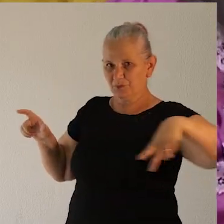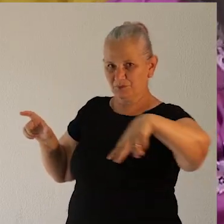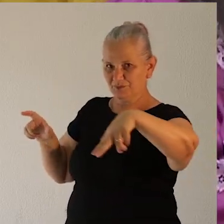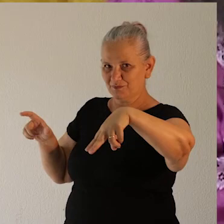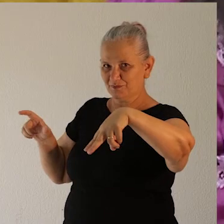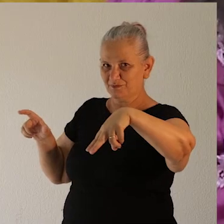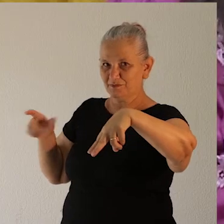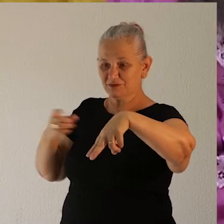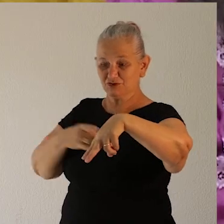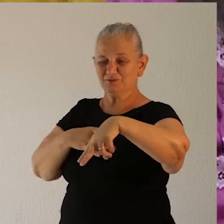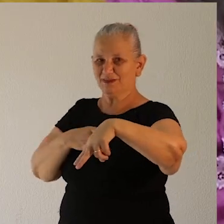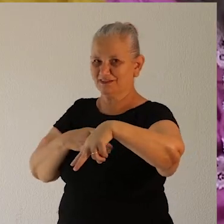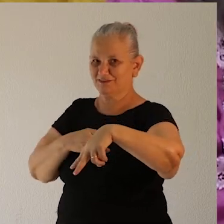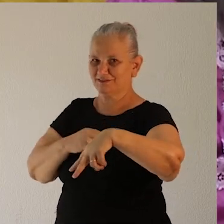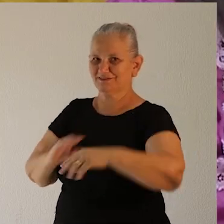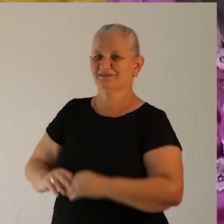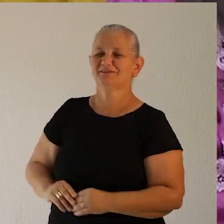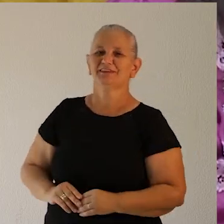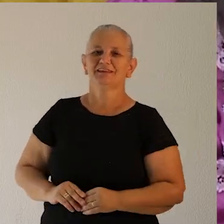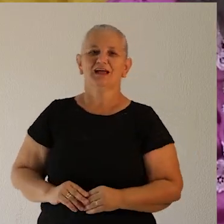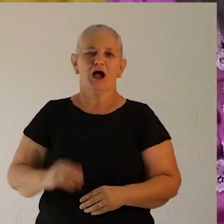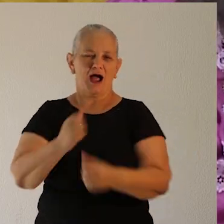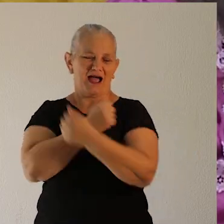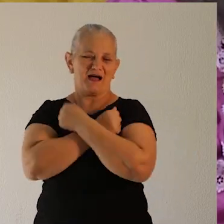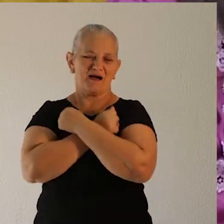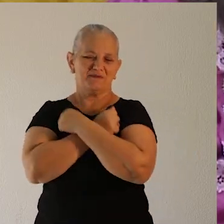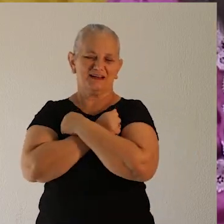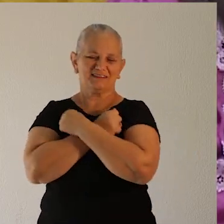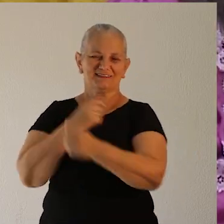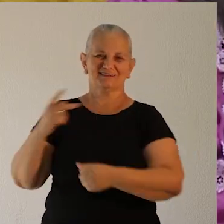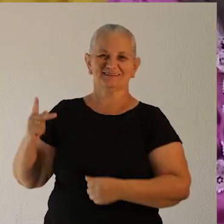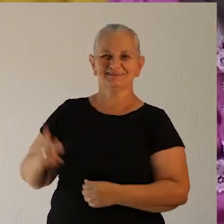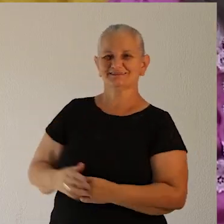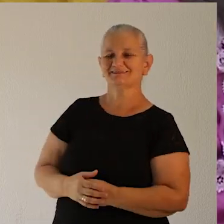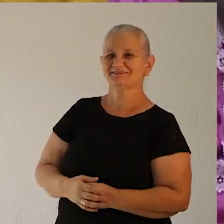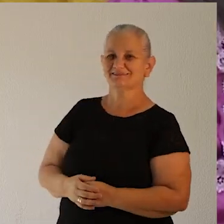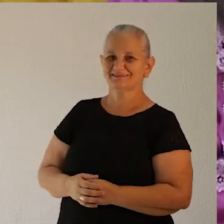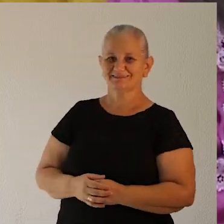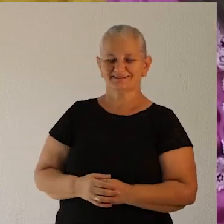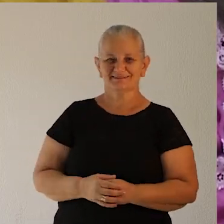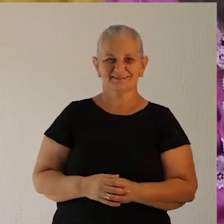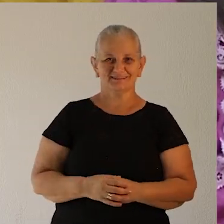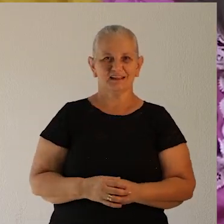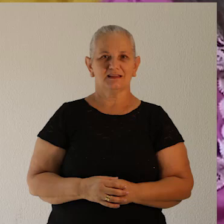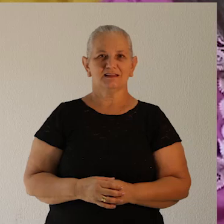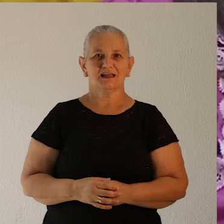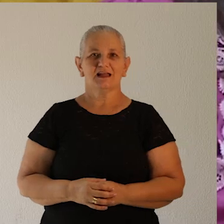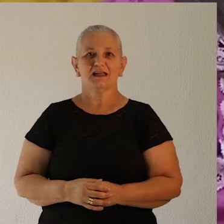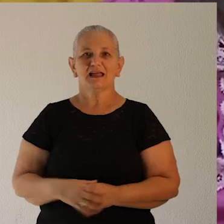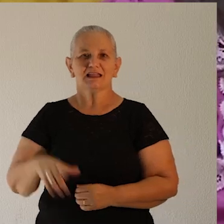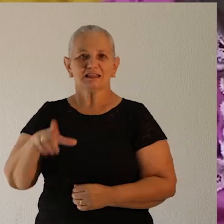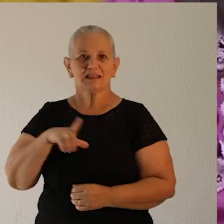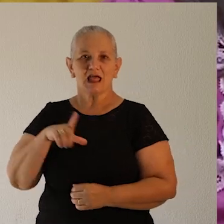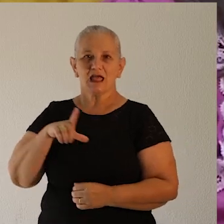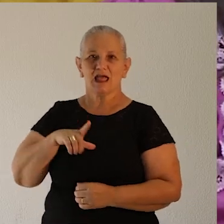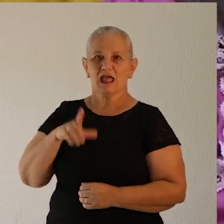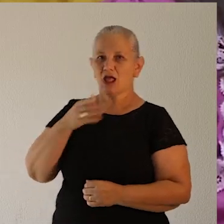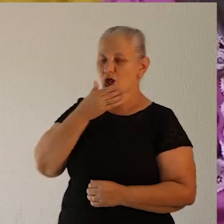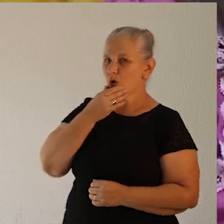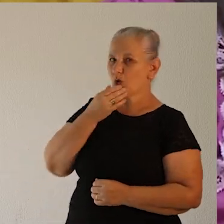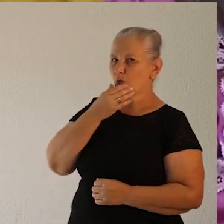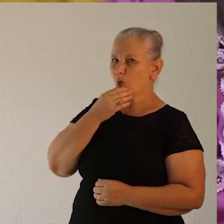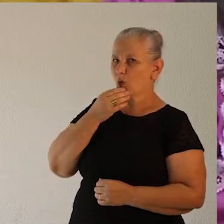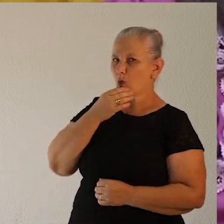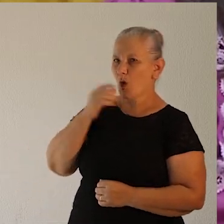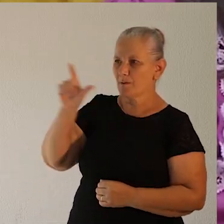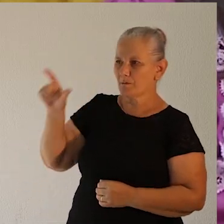assim, sabe? Então nós fizemos também para o Silvio Cuca, né, um tipo folclore, ó. Eu sou o Silvio Cuca, o lelé